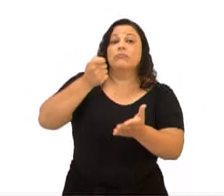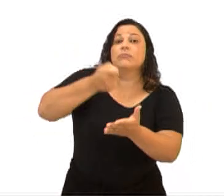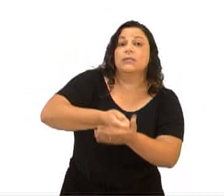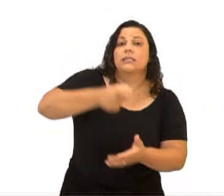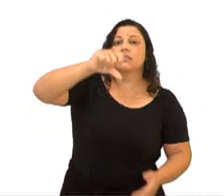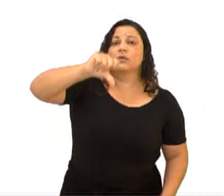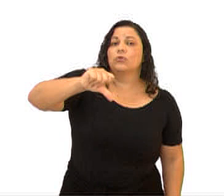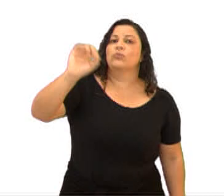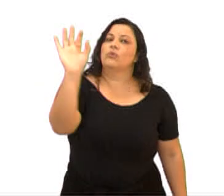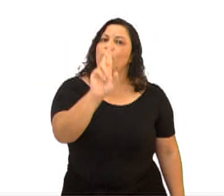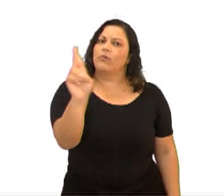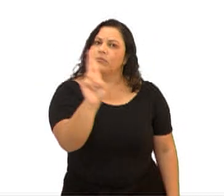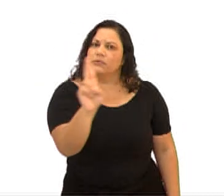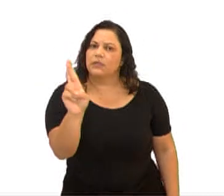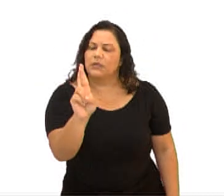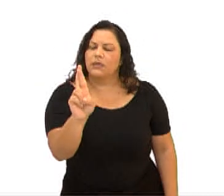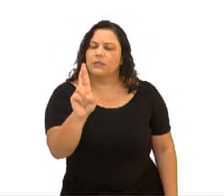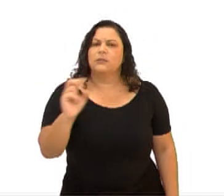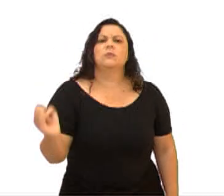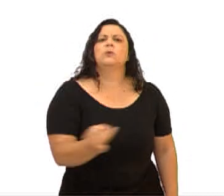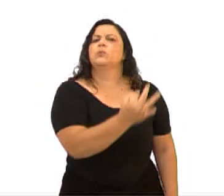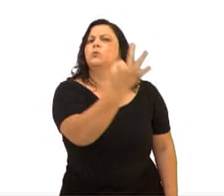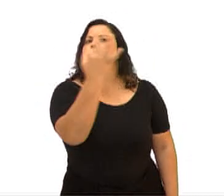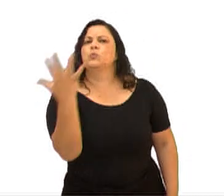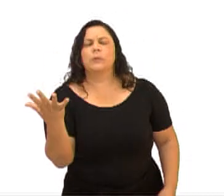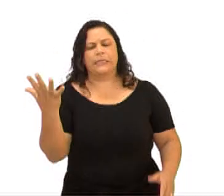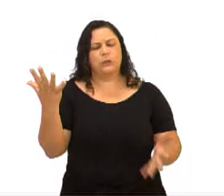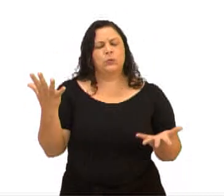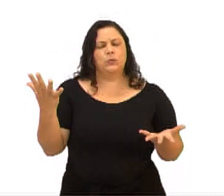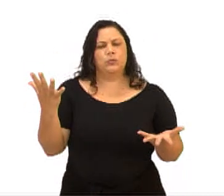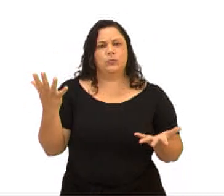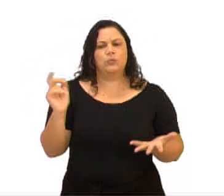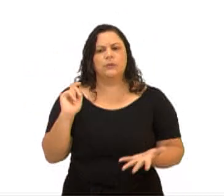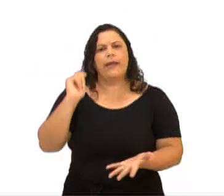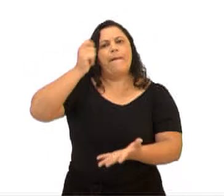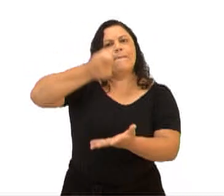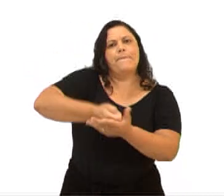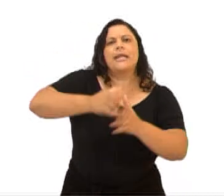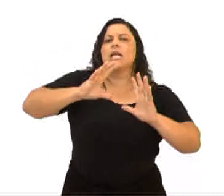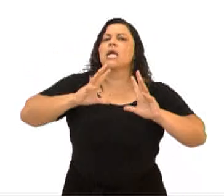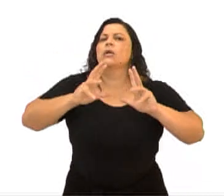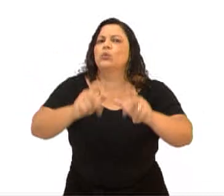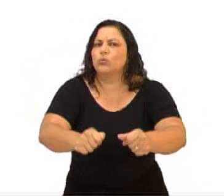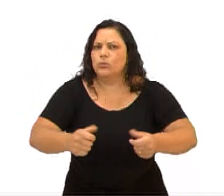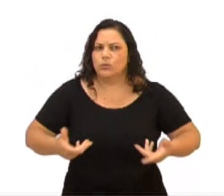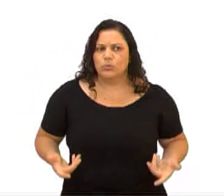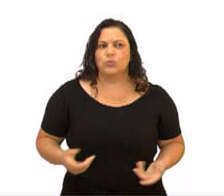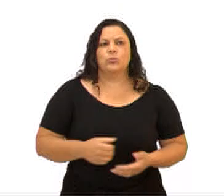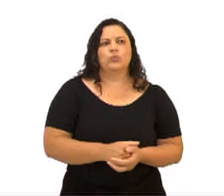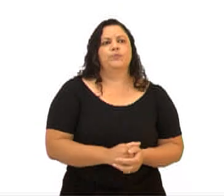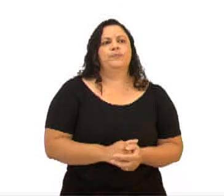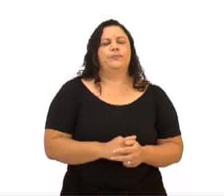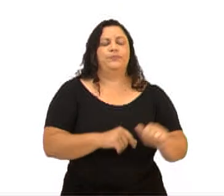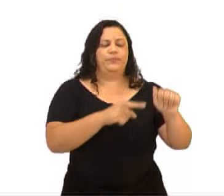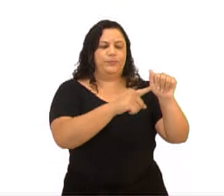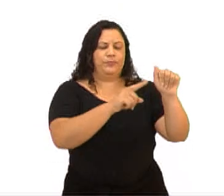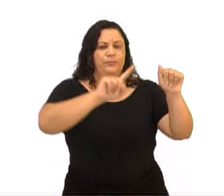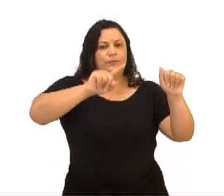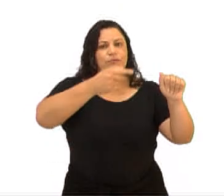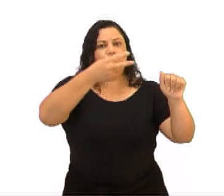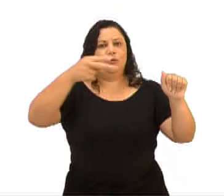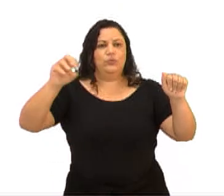9,00. Qual o valor que será gasto nesse procedimento? Alternativa A, R$ 1.200. B,